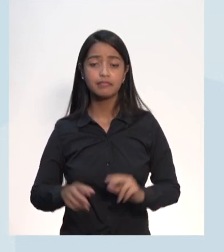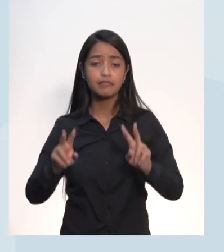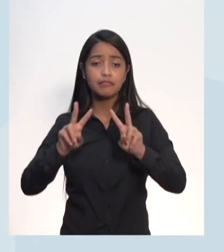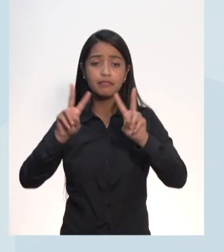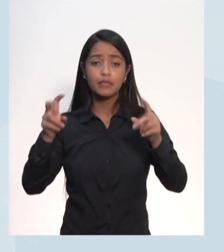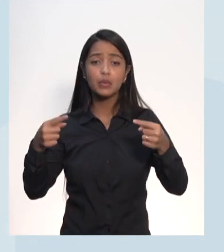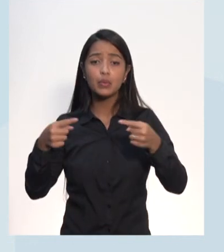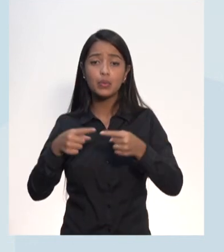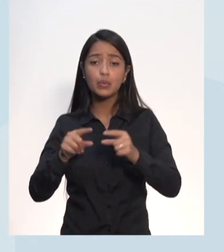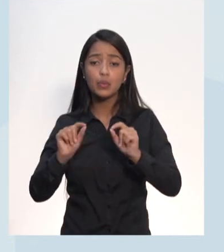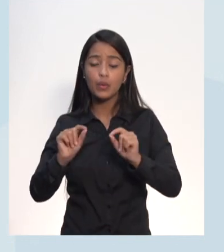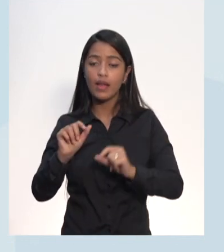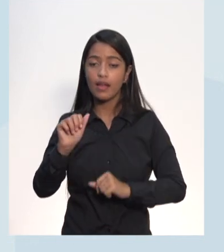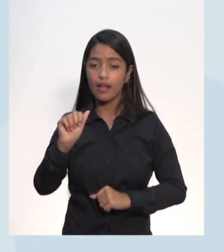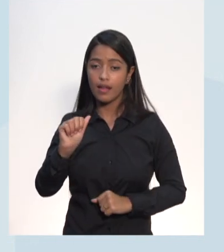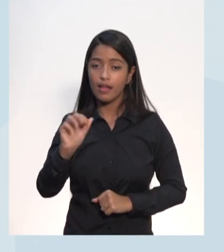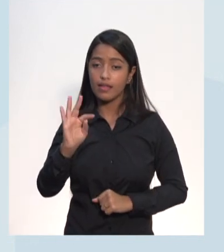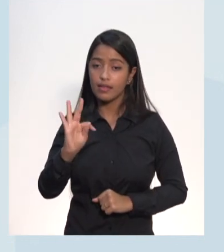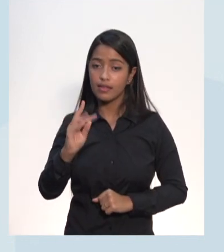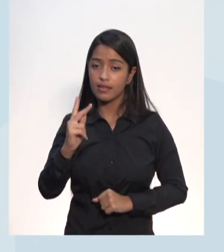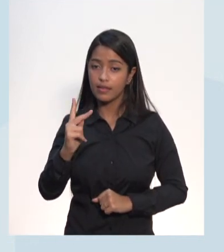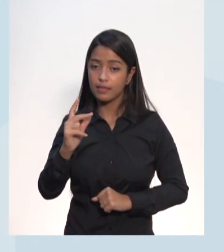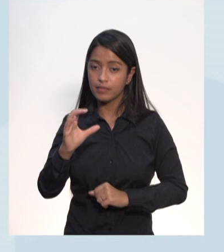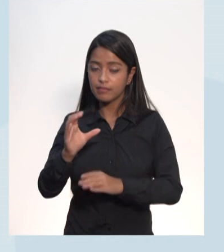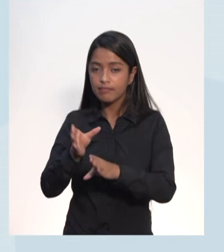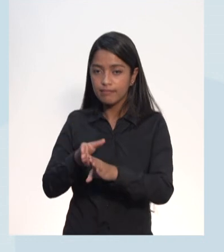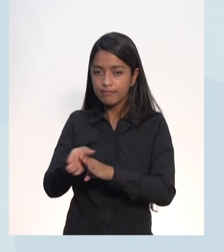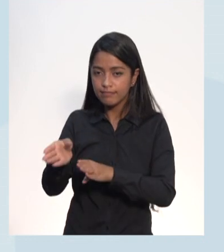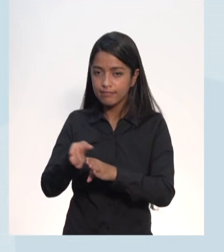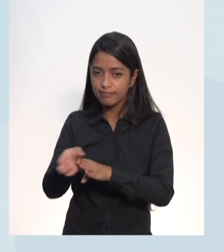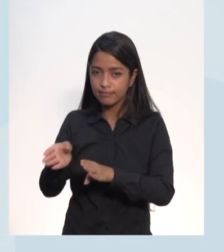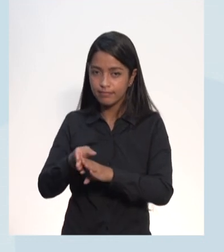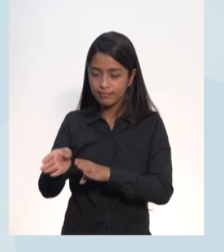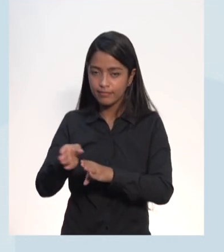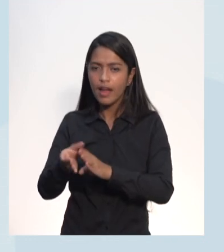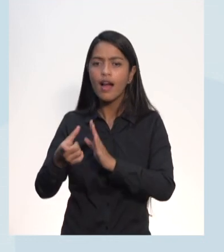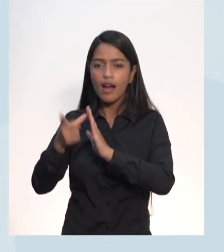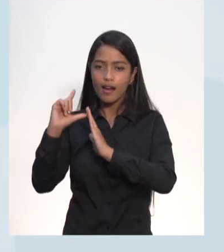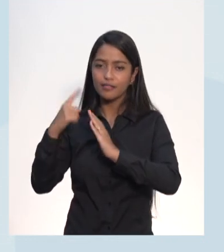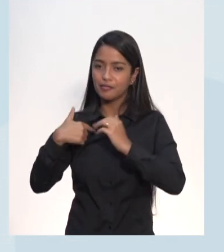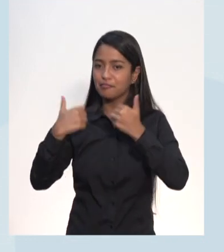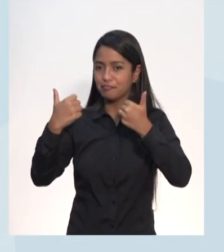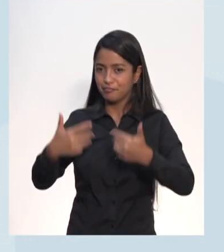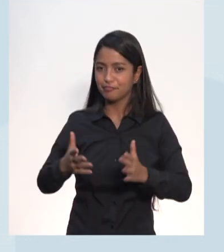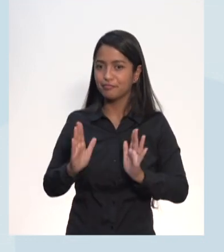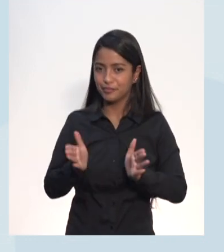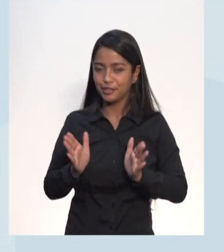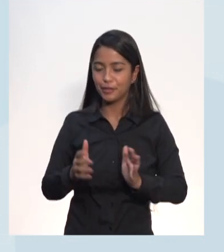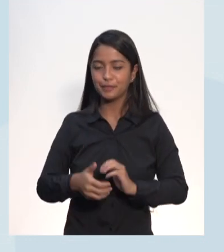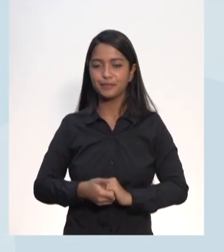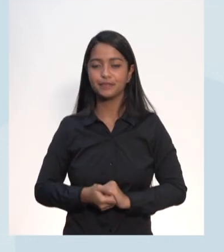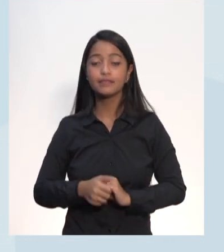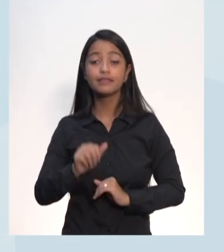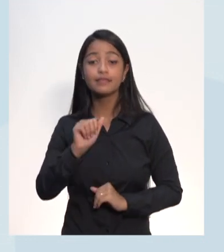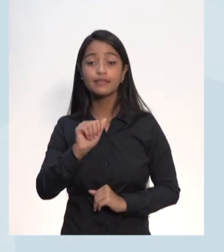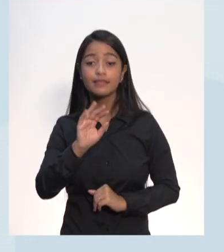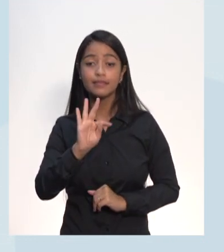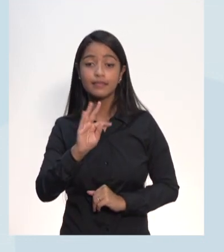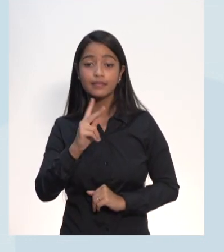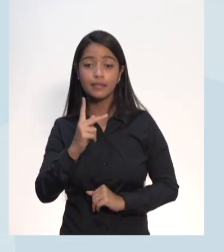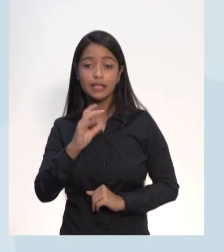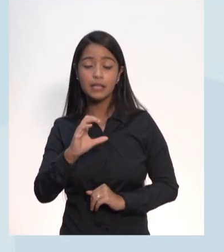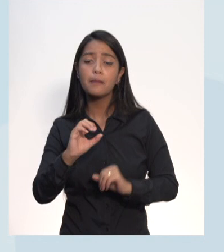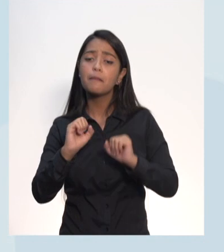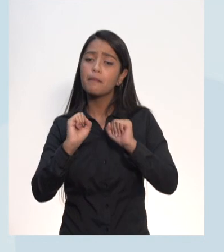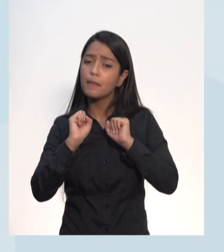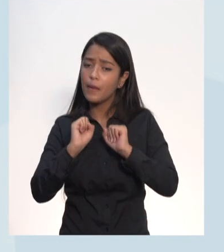para as ATPCs, né, o replanejamento, eu já até havia mencionado aqui, né? Durante toda a TPC, poderão ser abordados